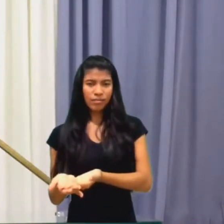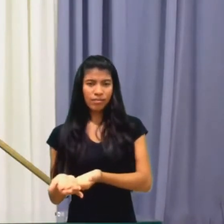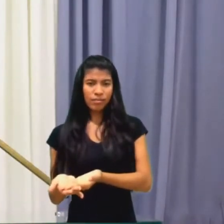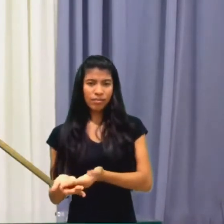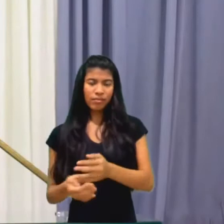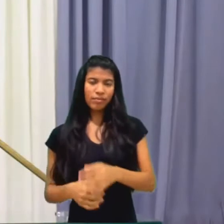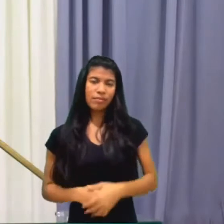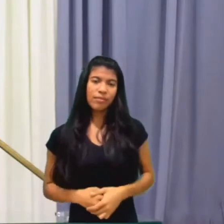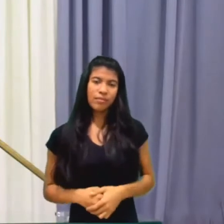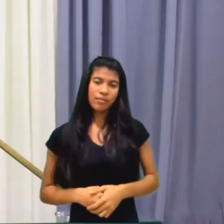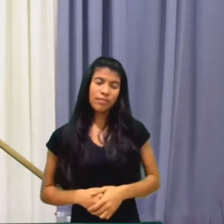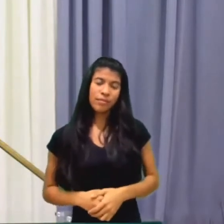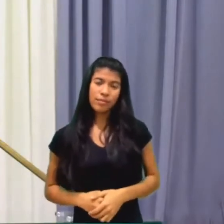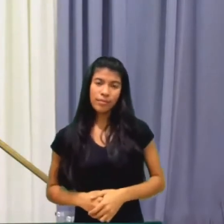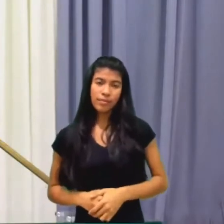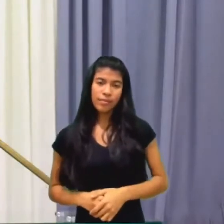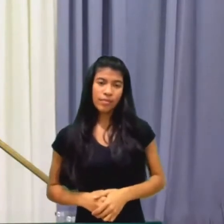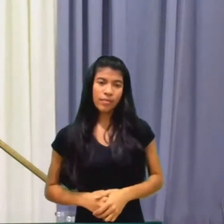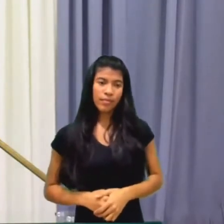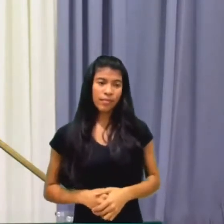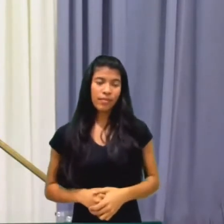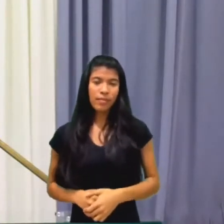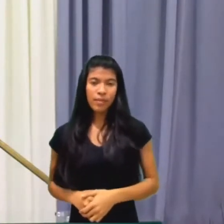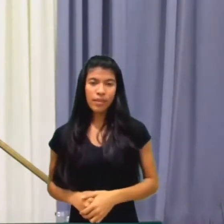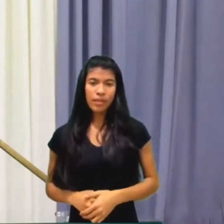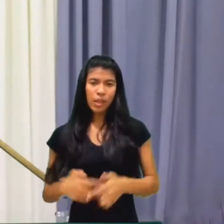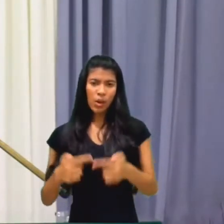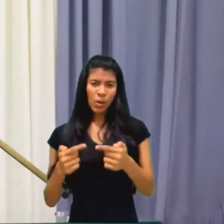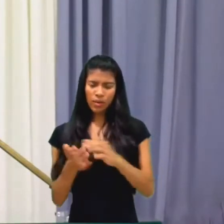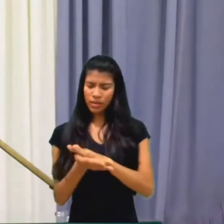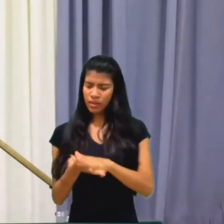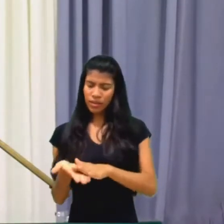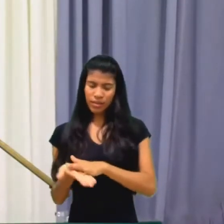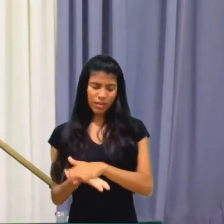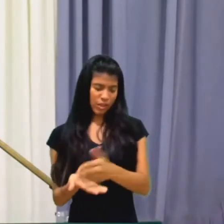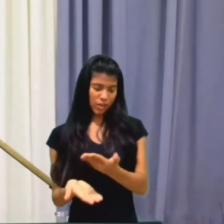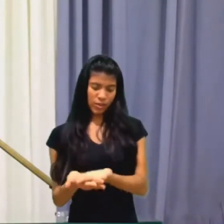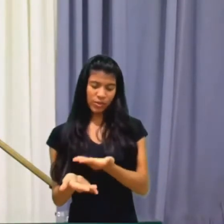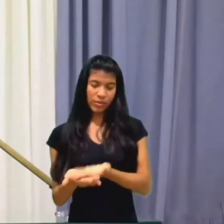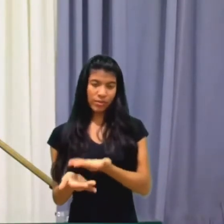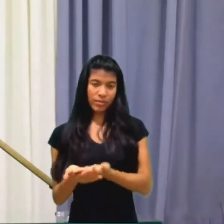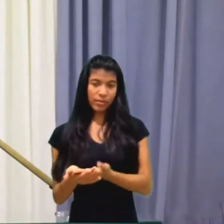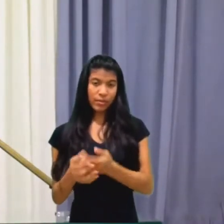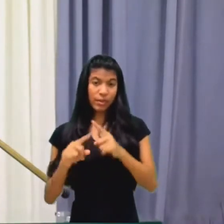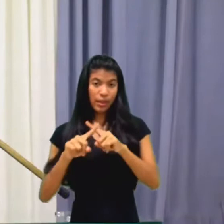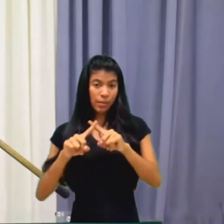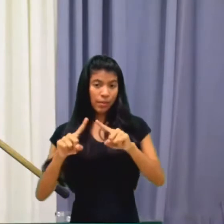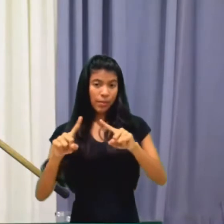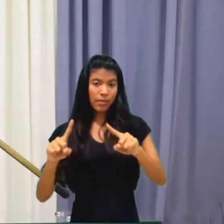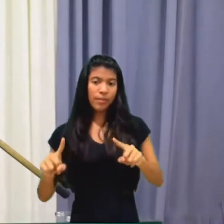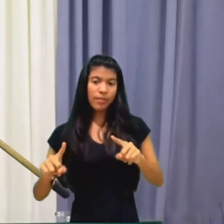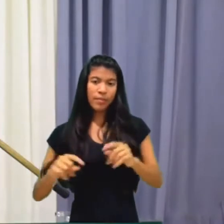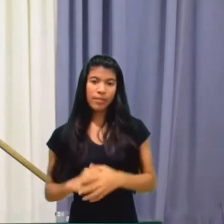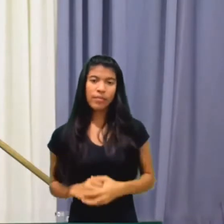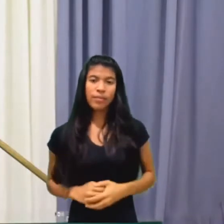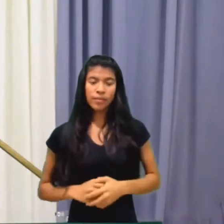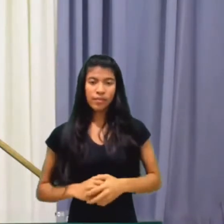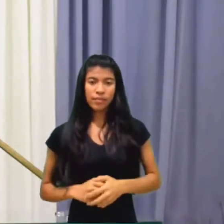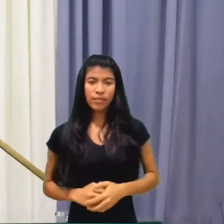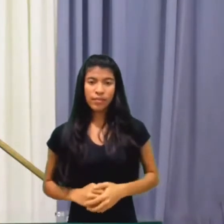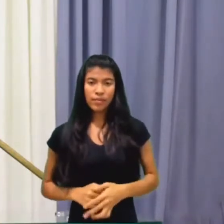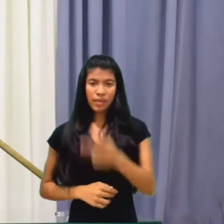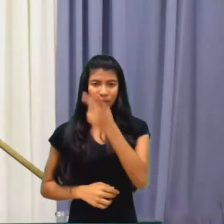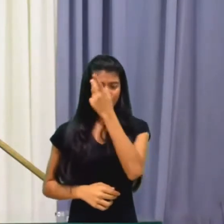Nada contra o estudo, contra a formação secular, mas há muita gente confiando no